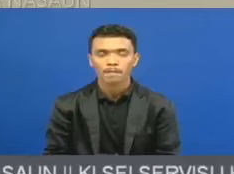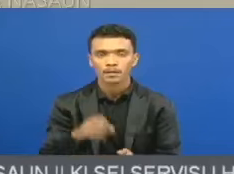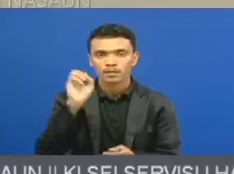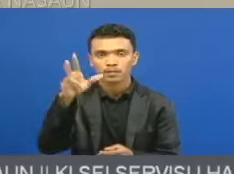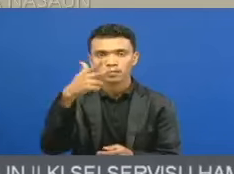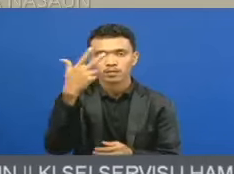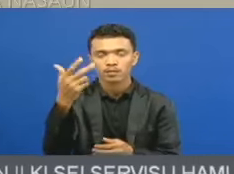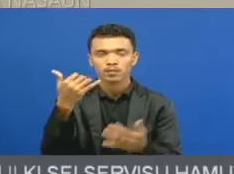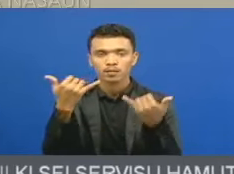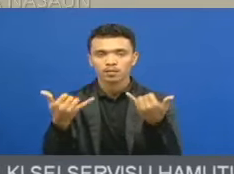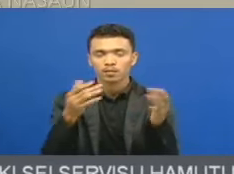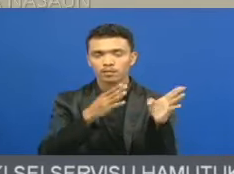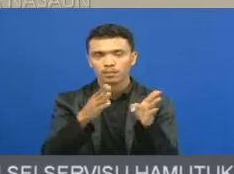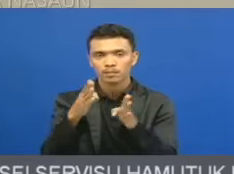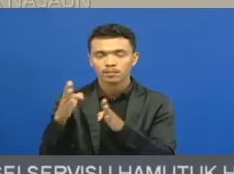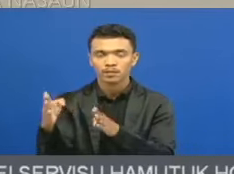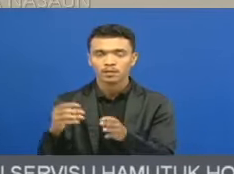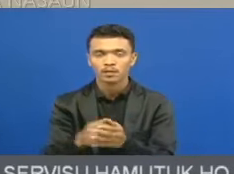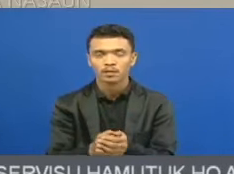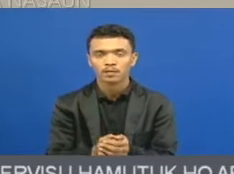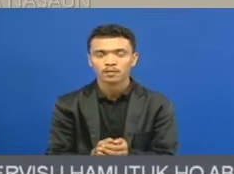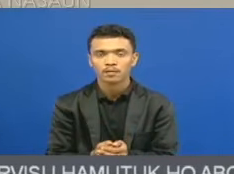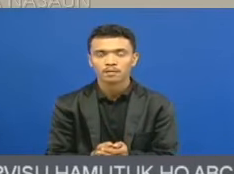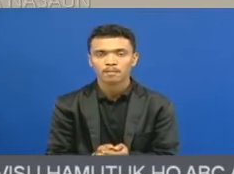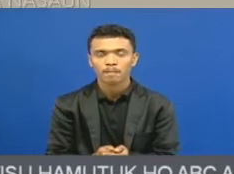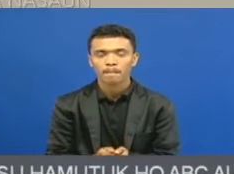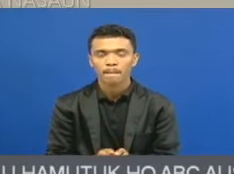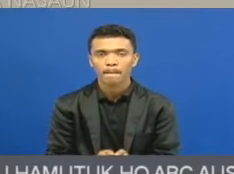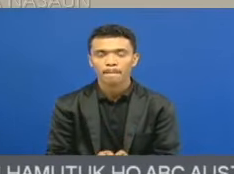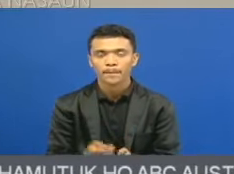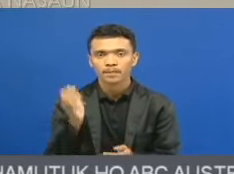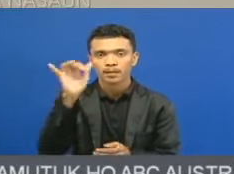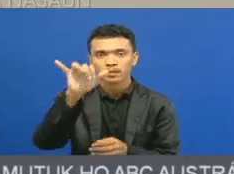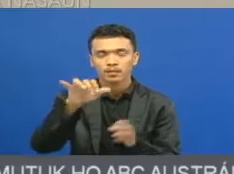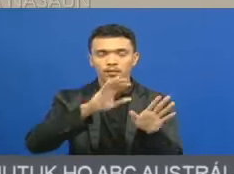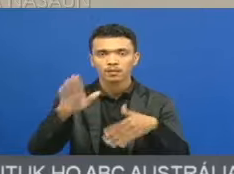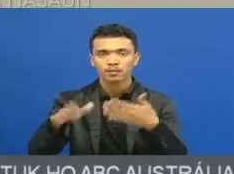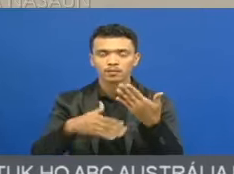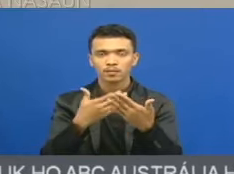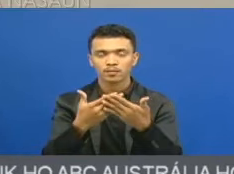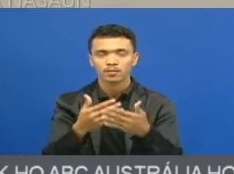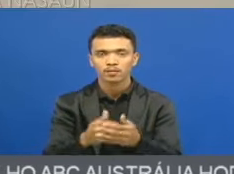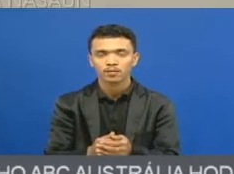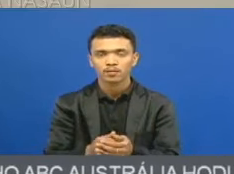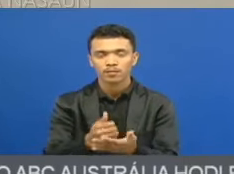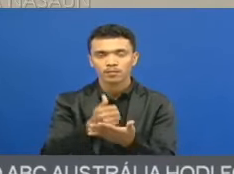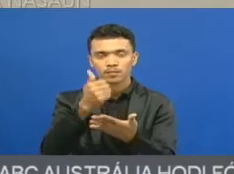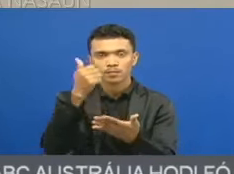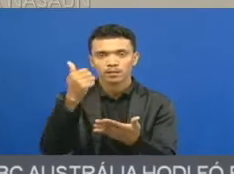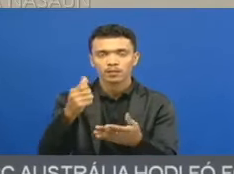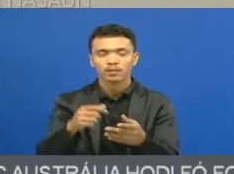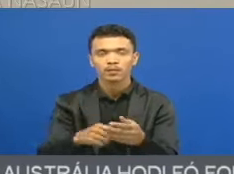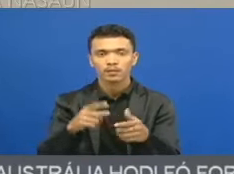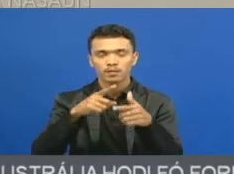dene sira preparado, ato cheia, mas va significa san sintoro, né, sira hototo, liwana la, sira o silorai